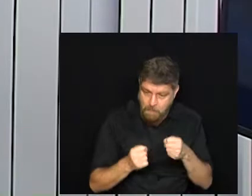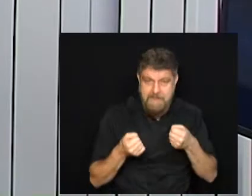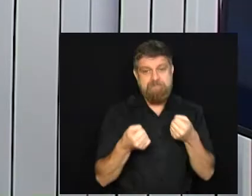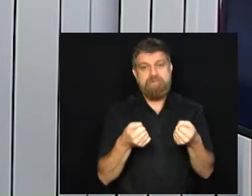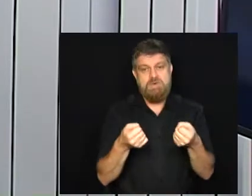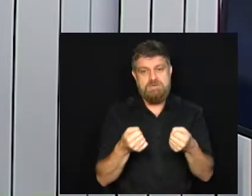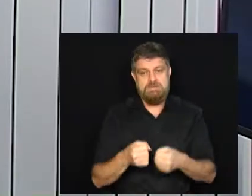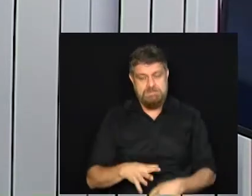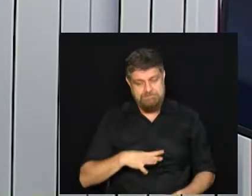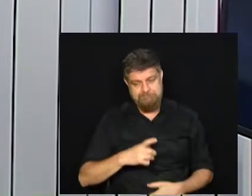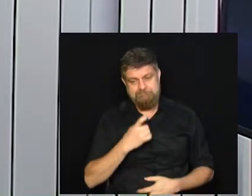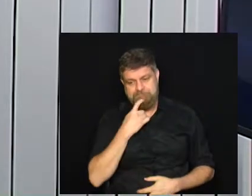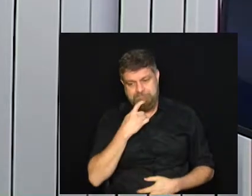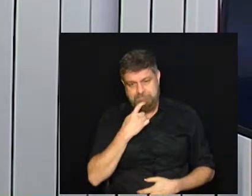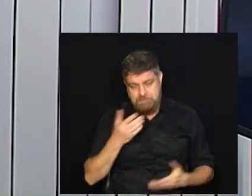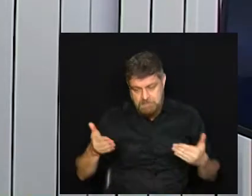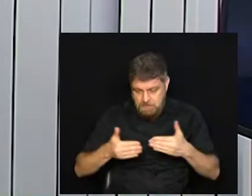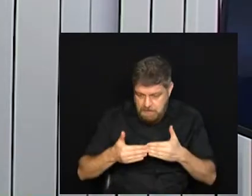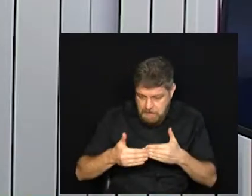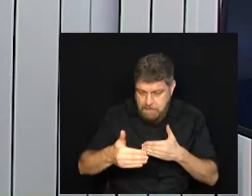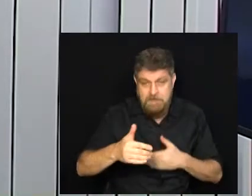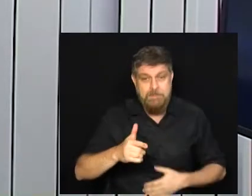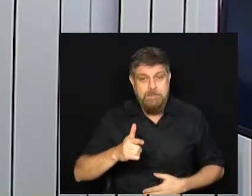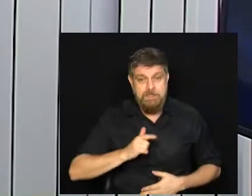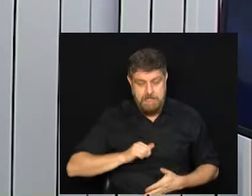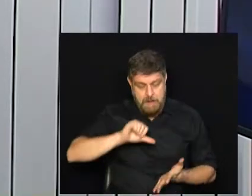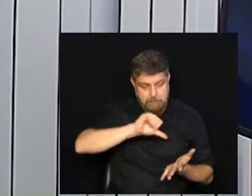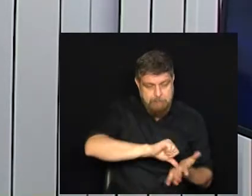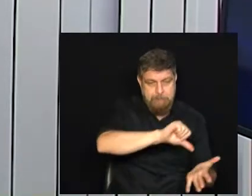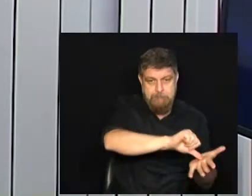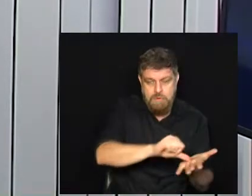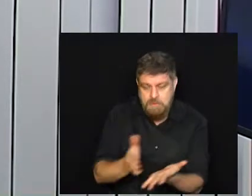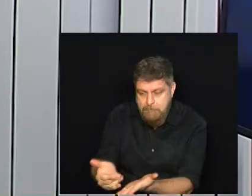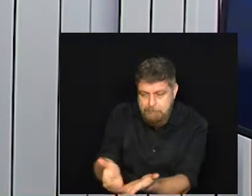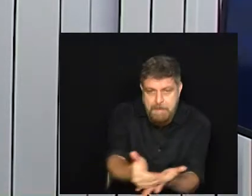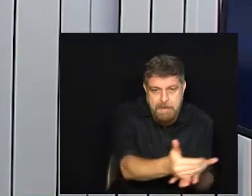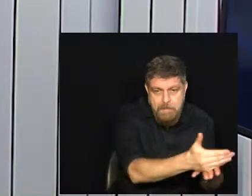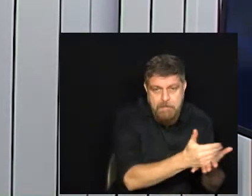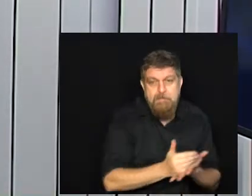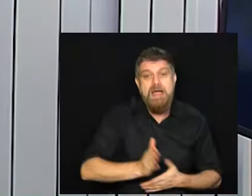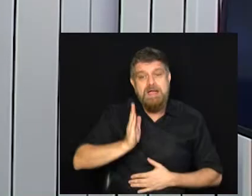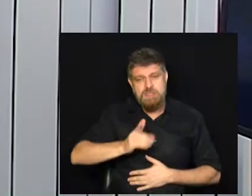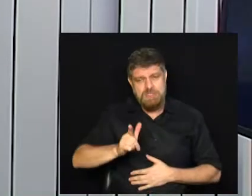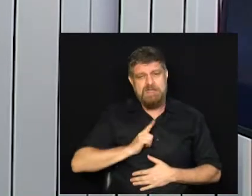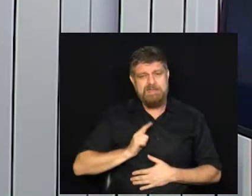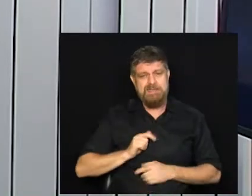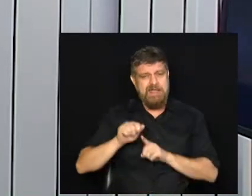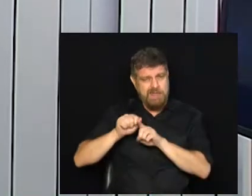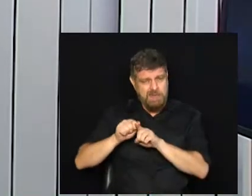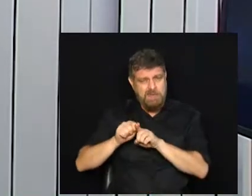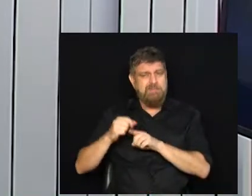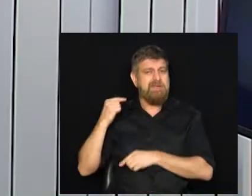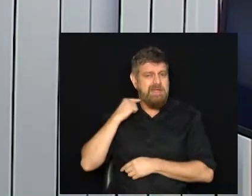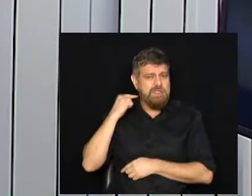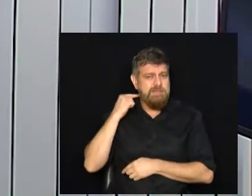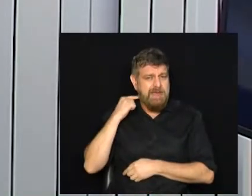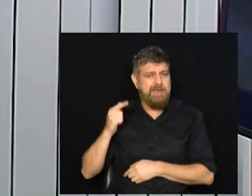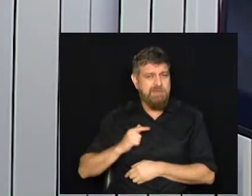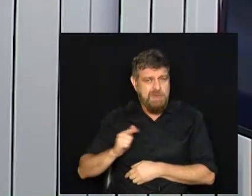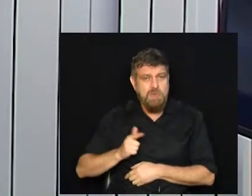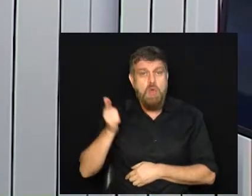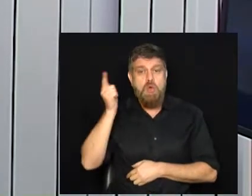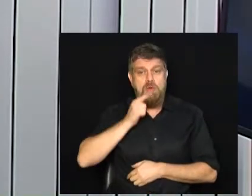Campinas. A partir de agora, além dos pontos de coleta já disponíveis desde o mês de maio, quando as